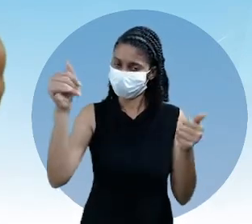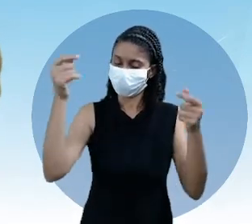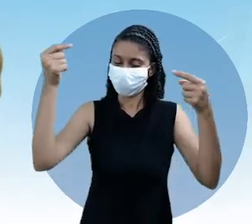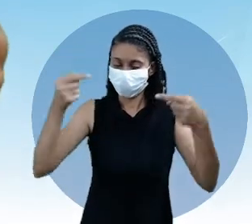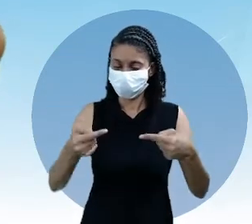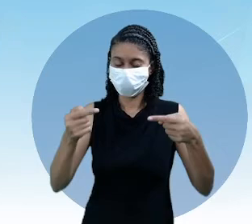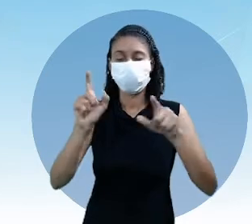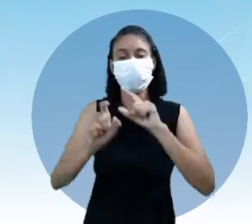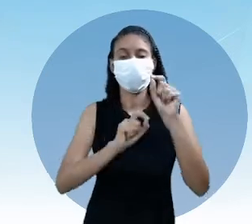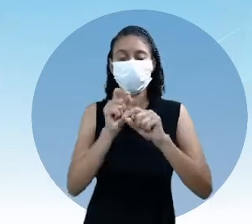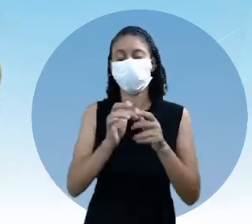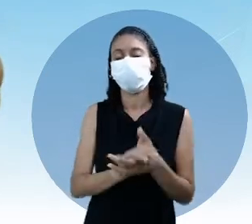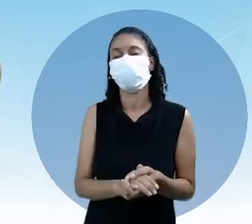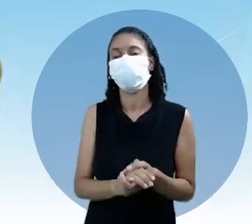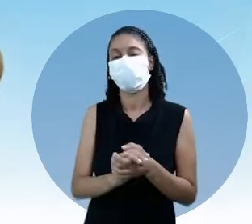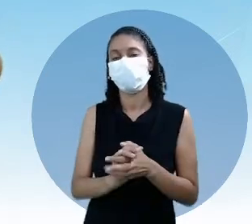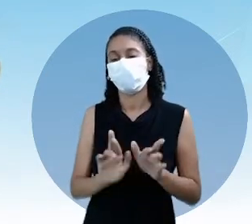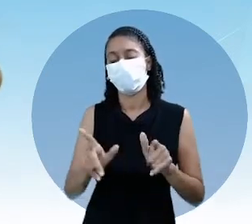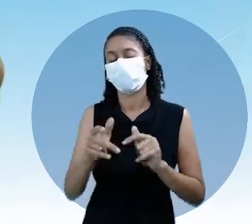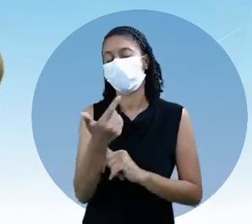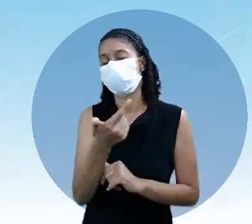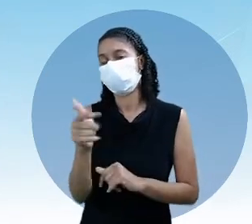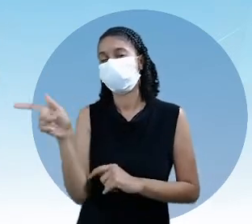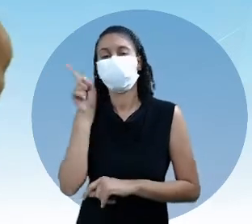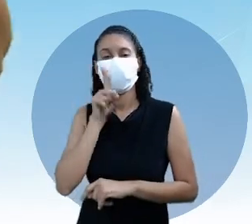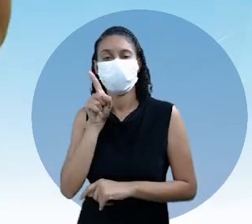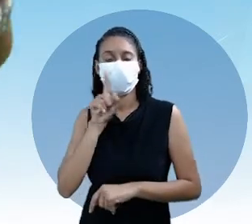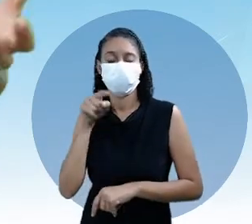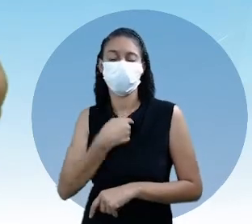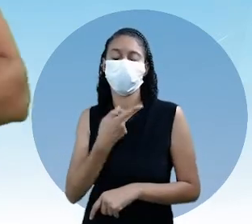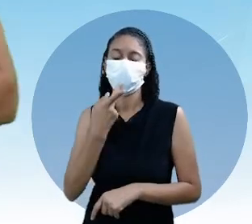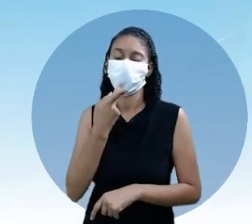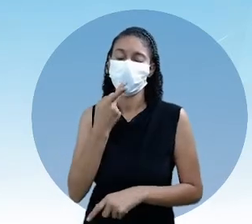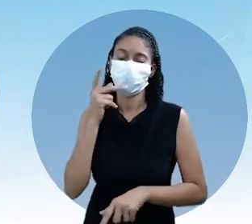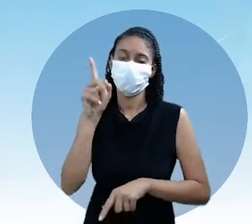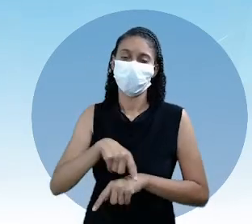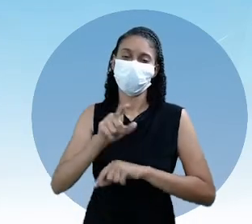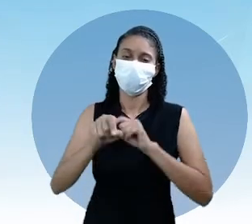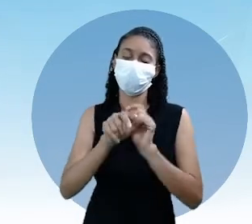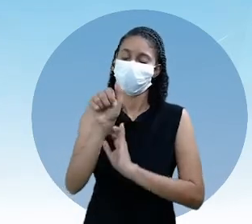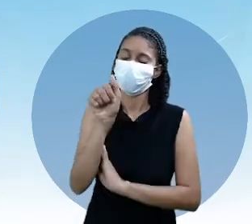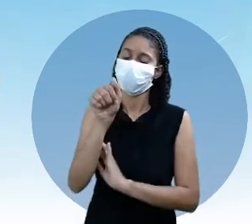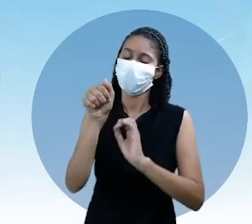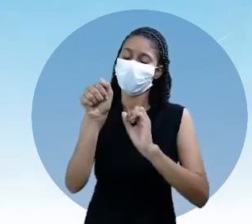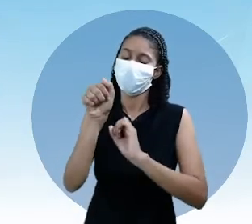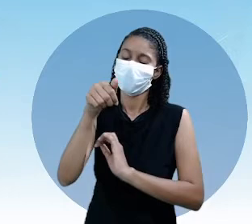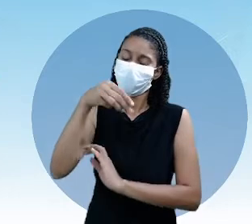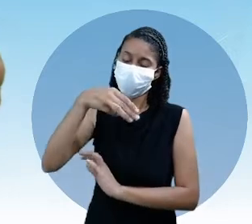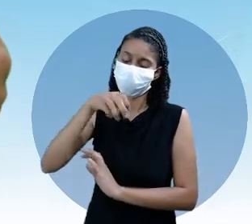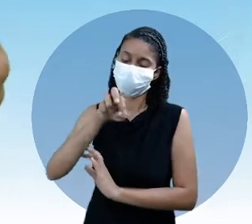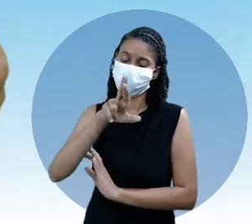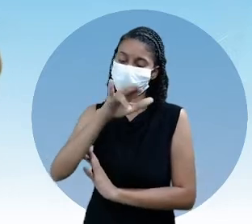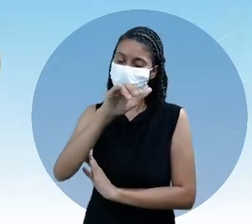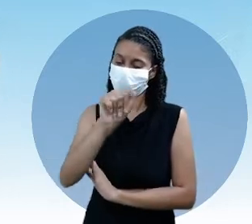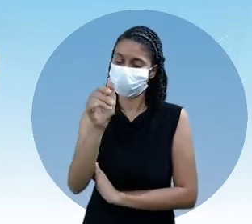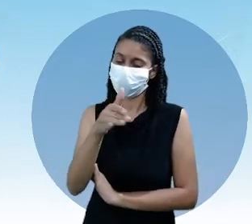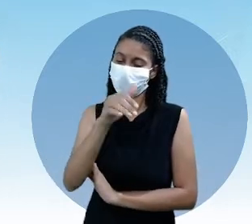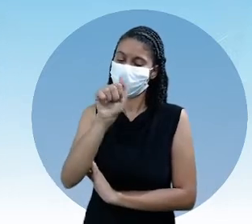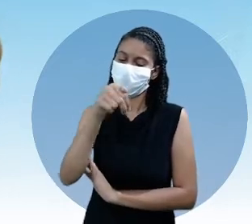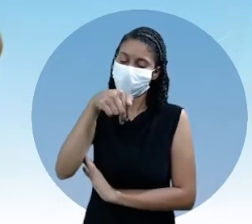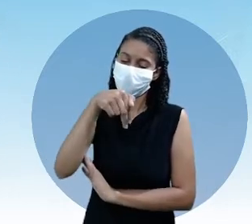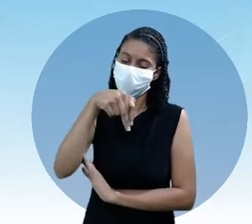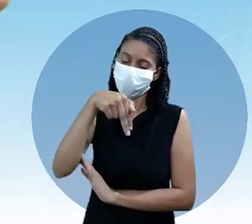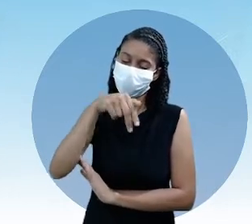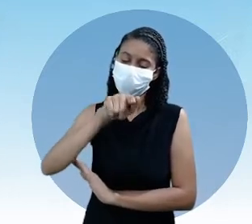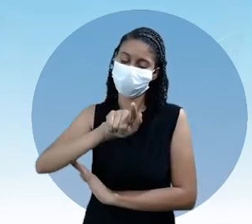contrapondo a uma outra América que nós tradicionalmente dividimos em América anglo-saxônica, que vai ter características bem